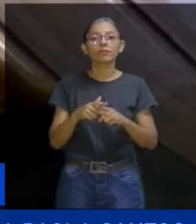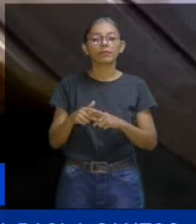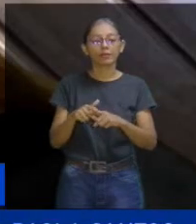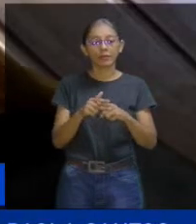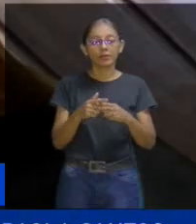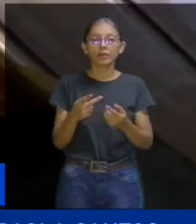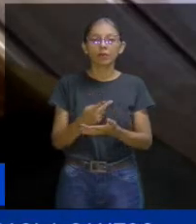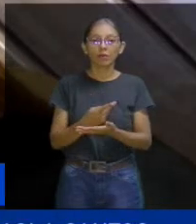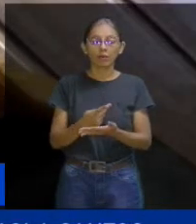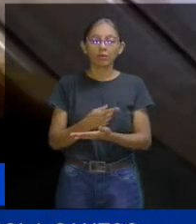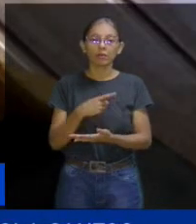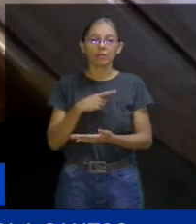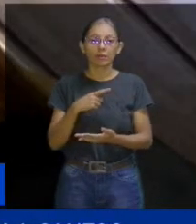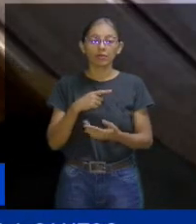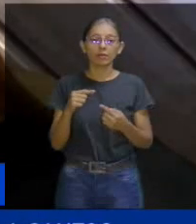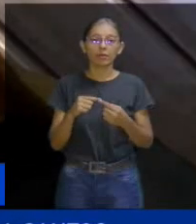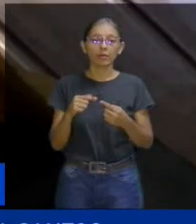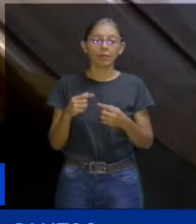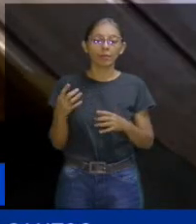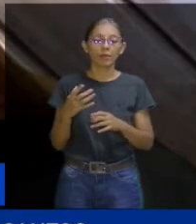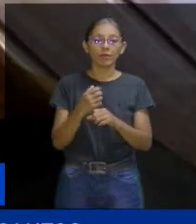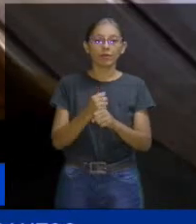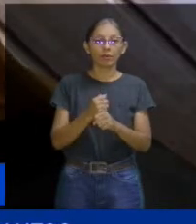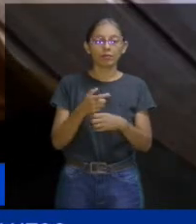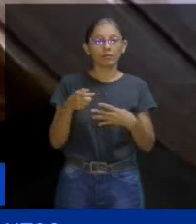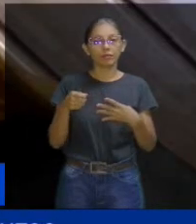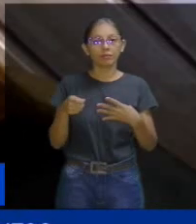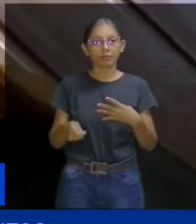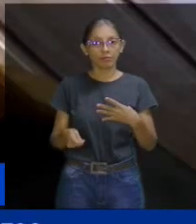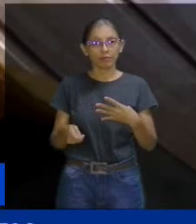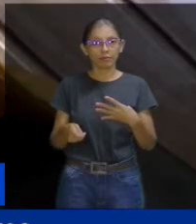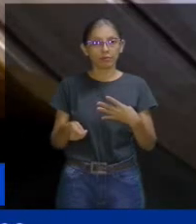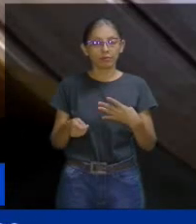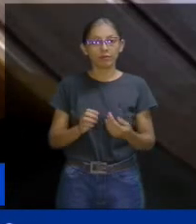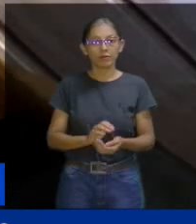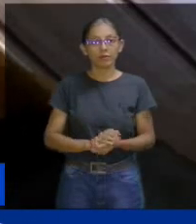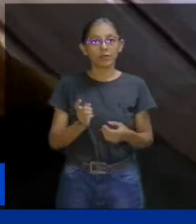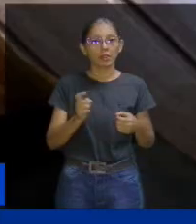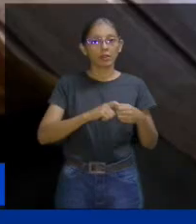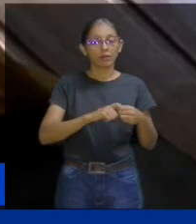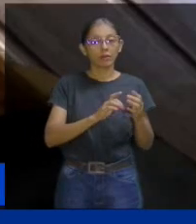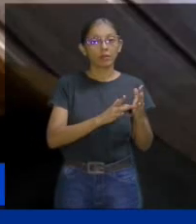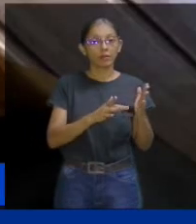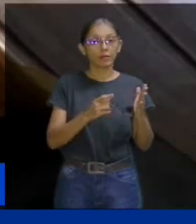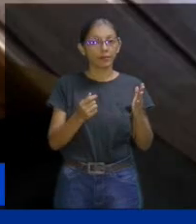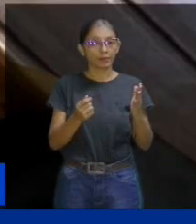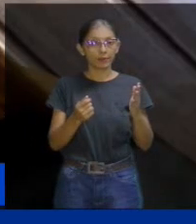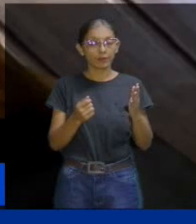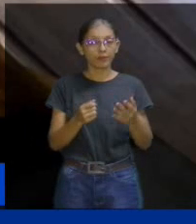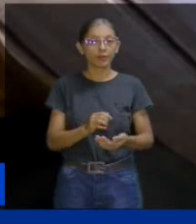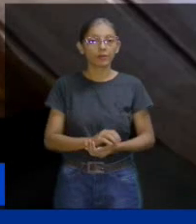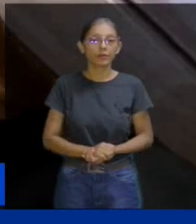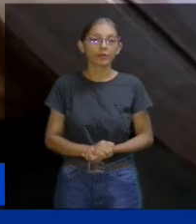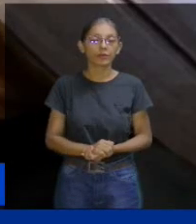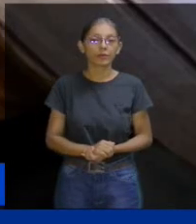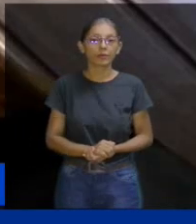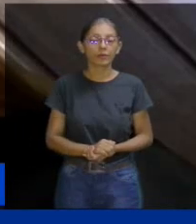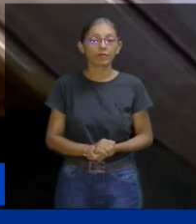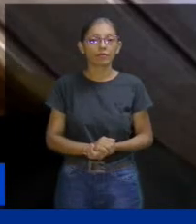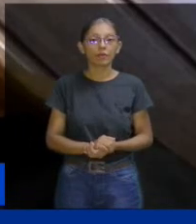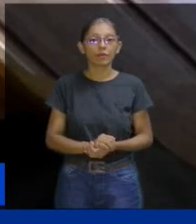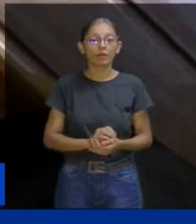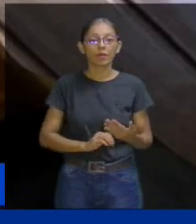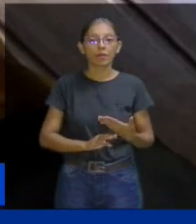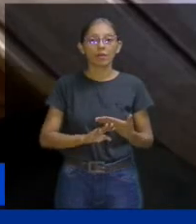material referente ao valor estabelecido pela sentença e deve ser devolvido ao Tesouro Nacional. Então, nesse sentido, é imperioso o afastamento da